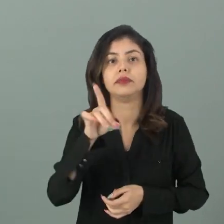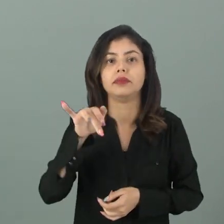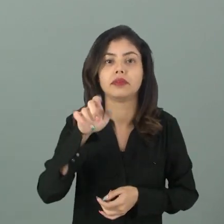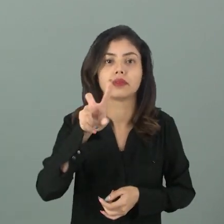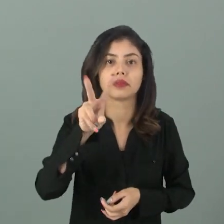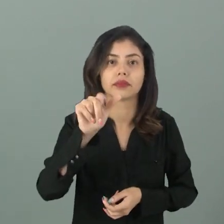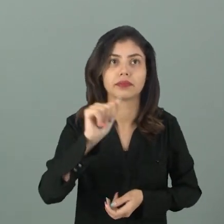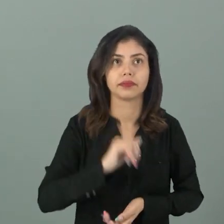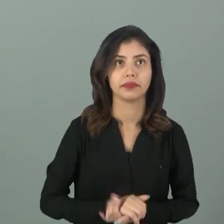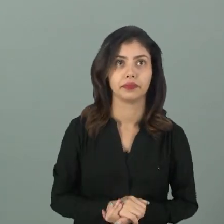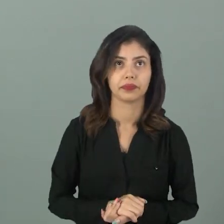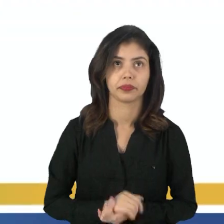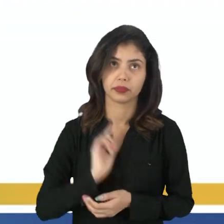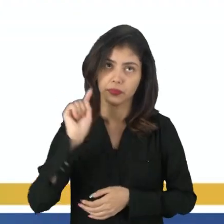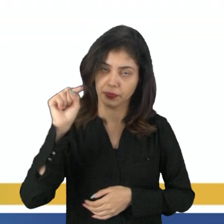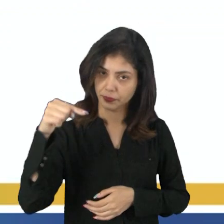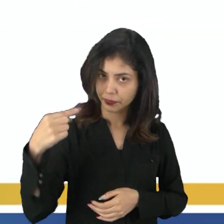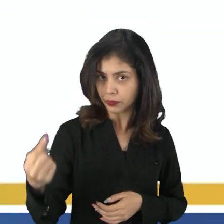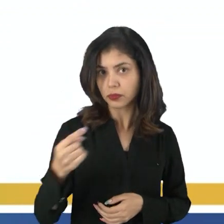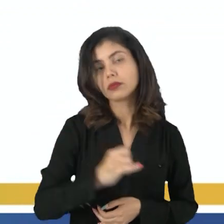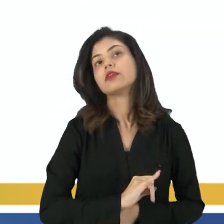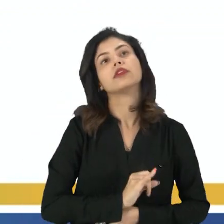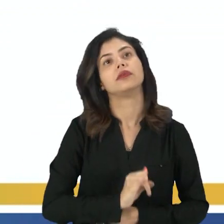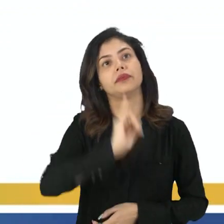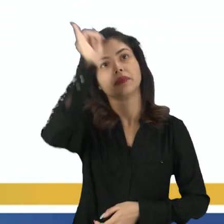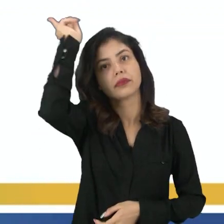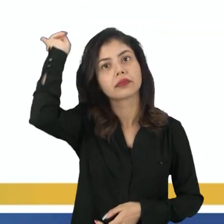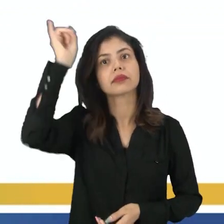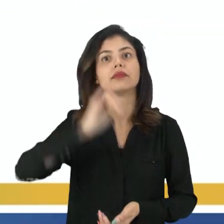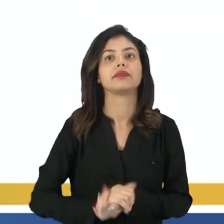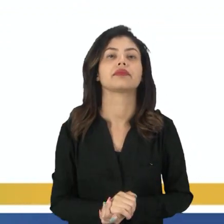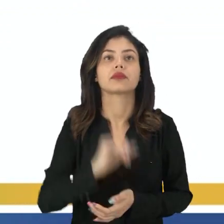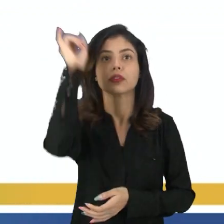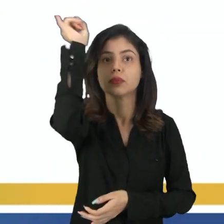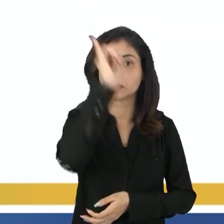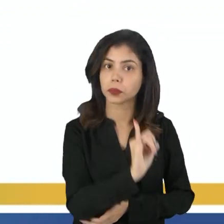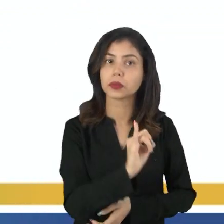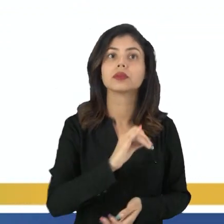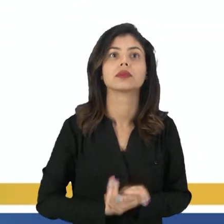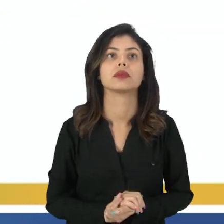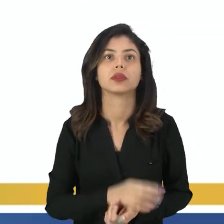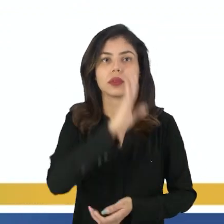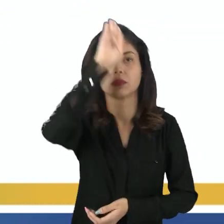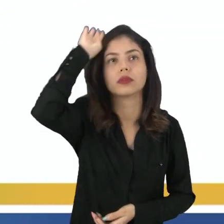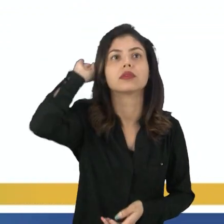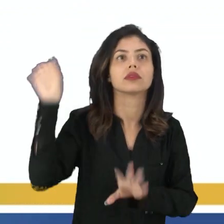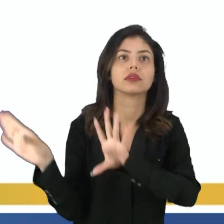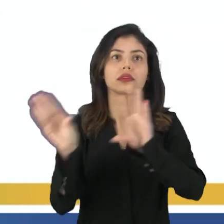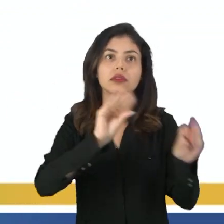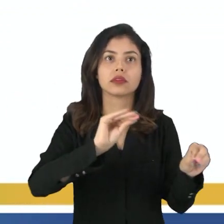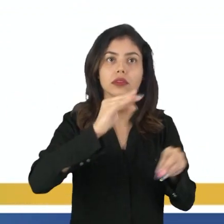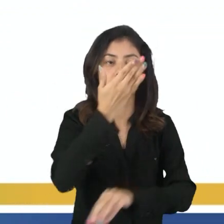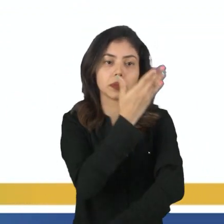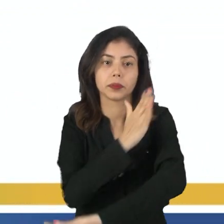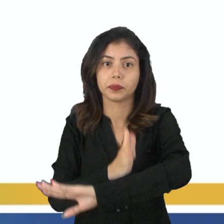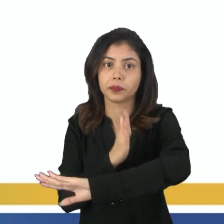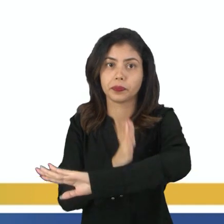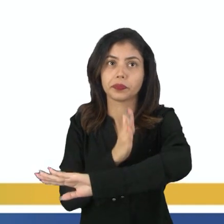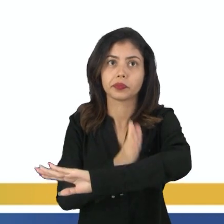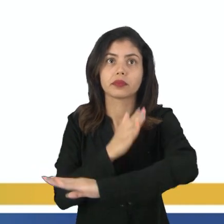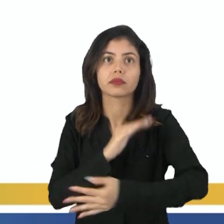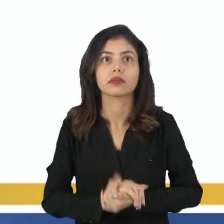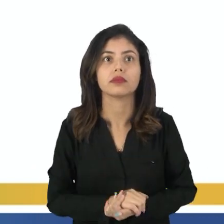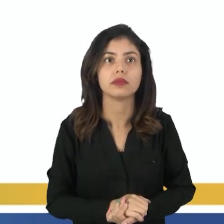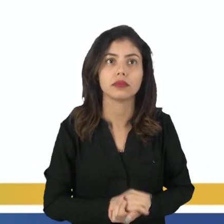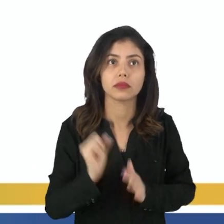o teatro medieval. Depois que o Império Romano declinou, teve início a Idade Média, que compreende os séculos